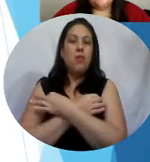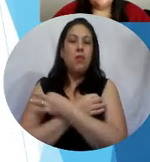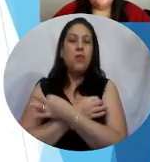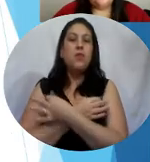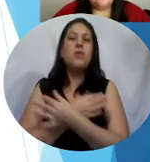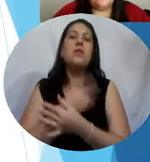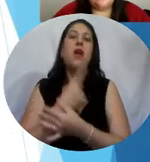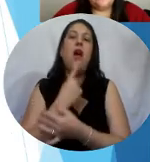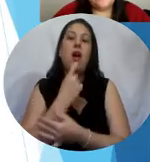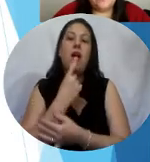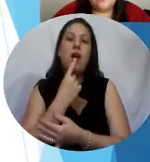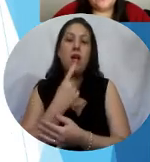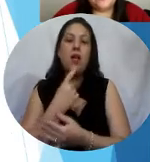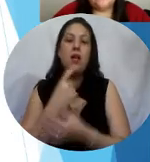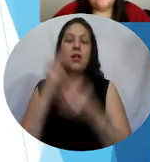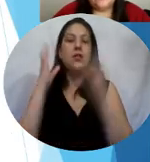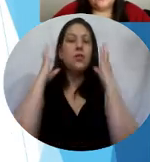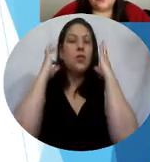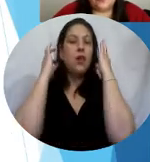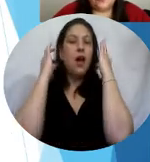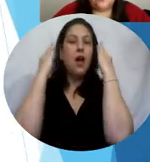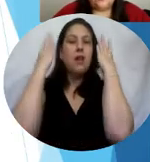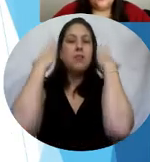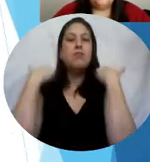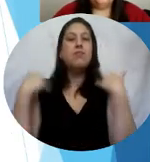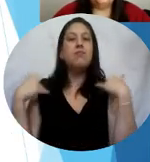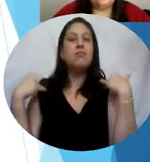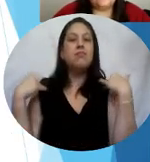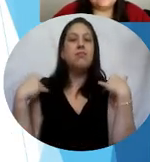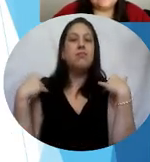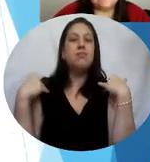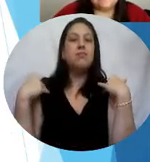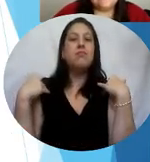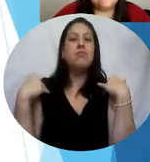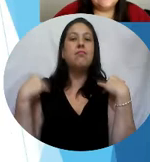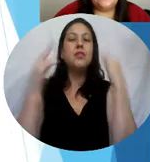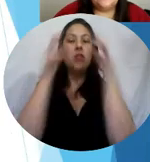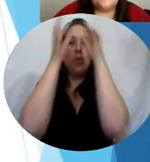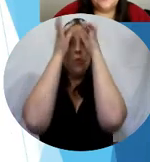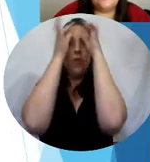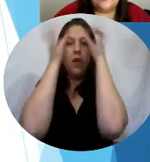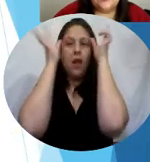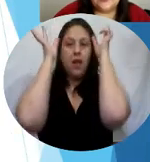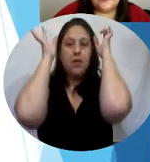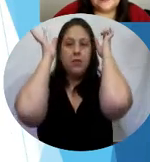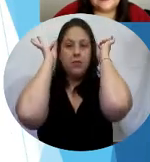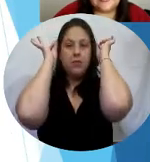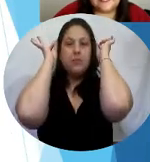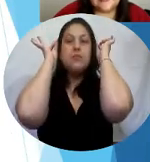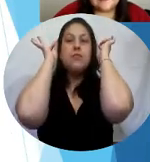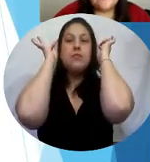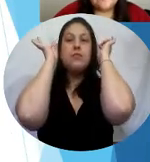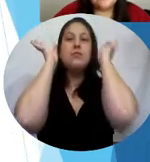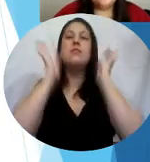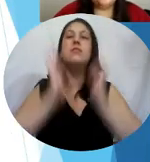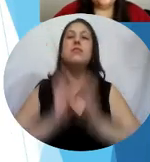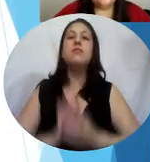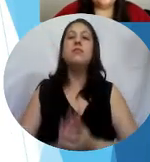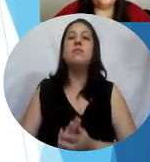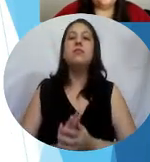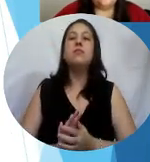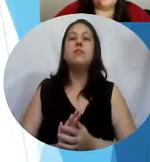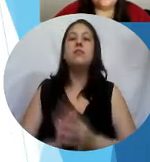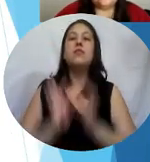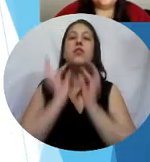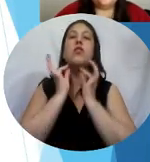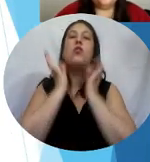vermelha, com os cabelos soltos na altura do ombro, uso uma presilha segurando a minha franja para trás, estou